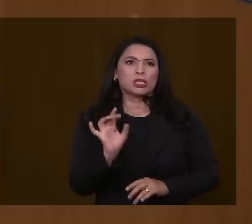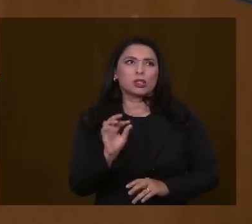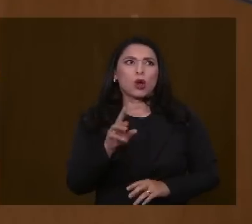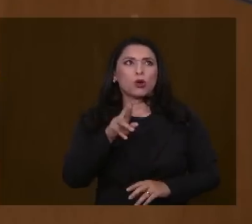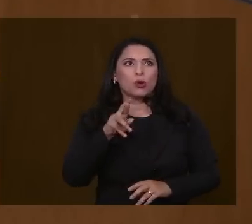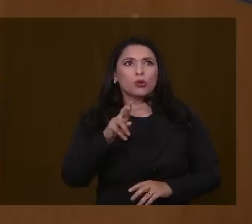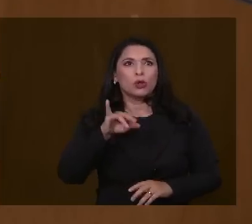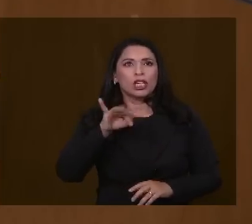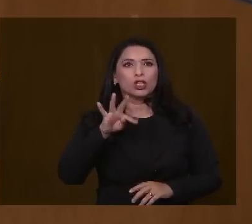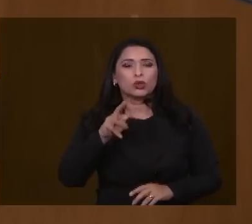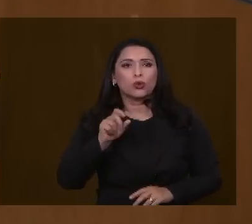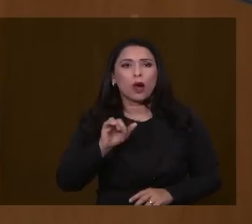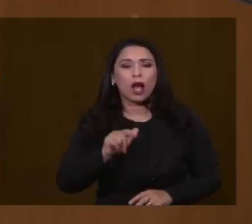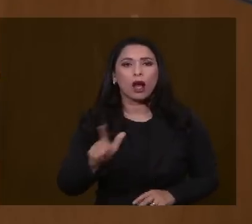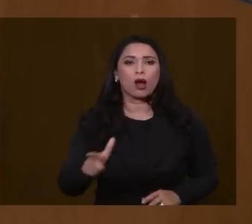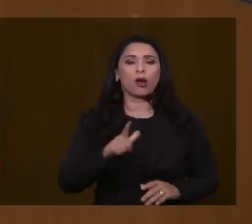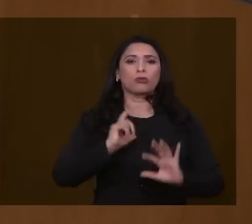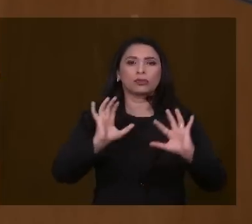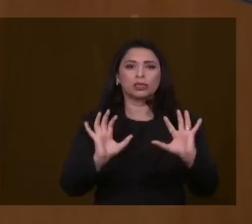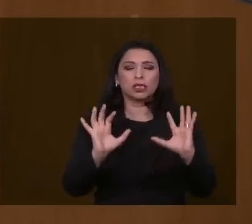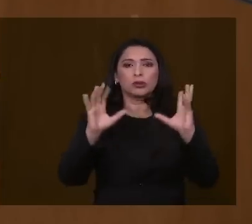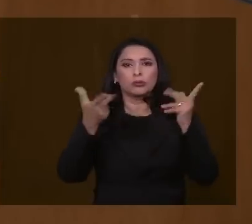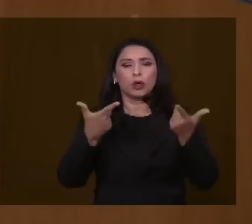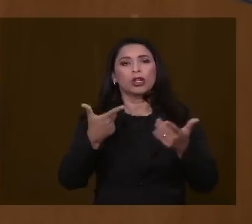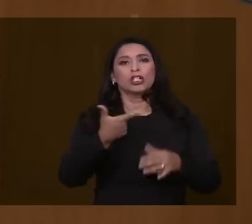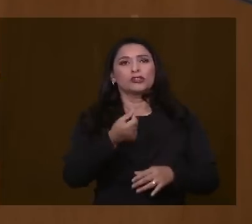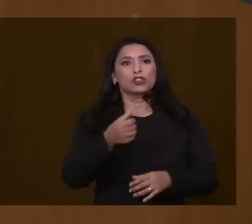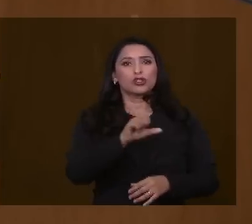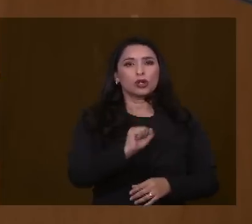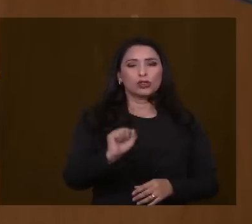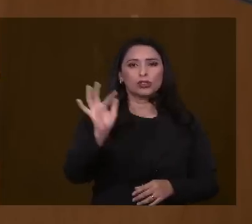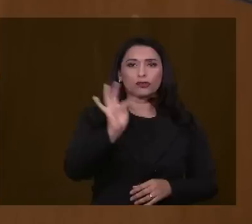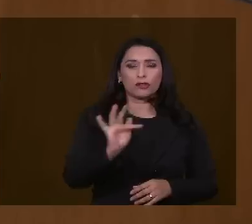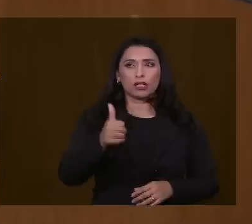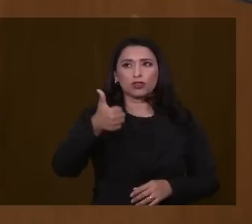renova desde 28 de fevereiro de